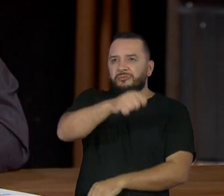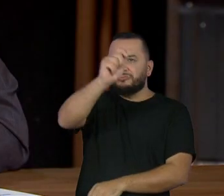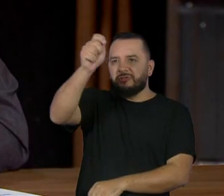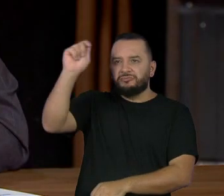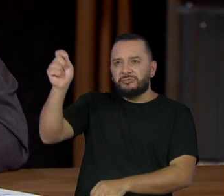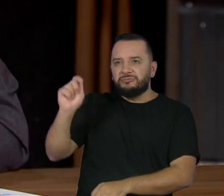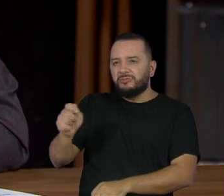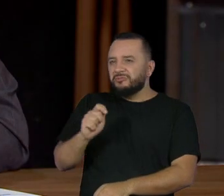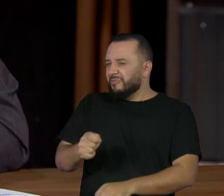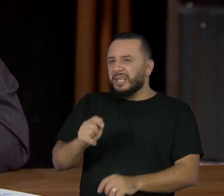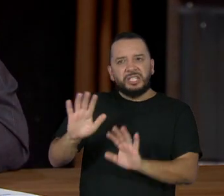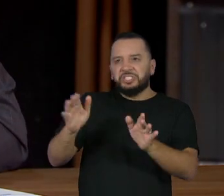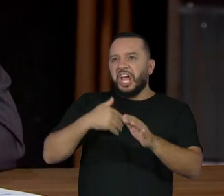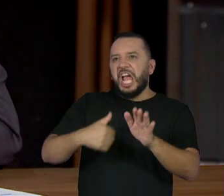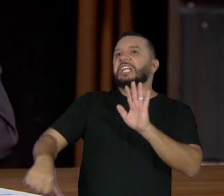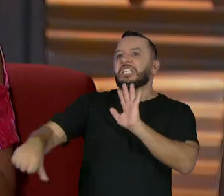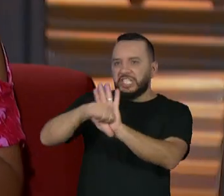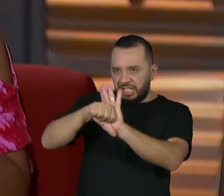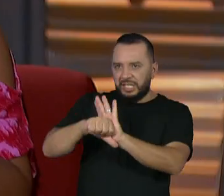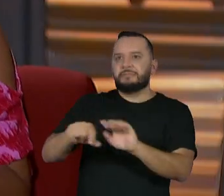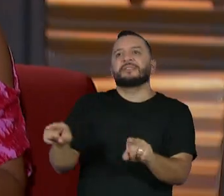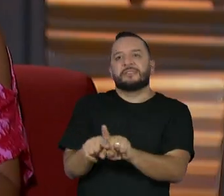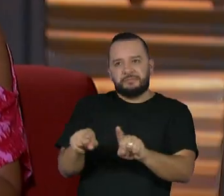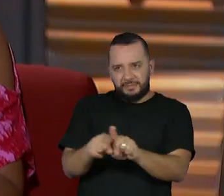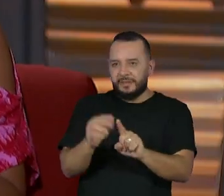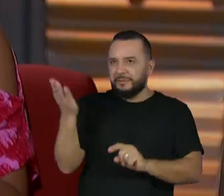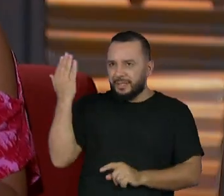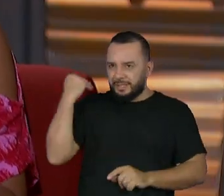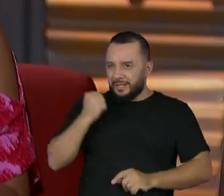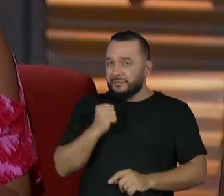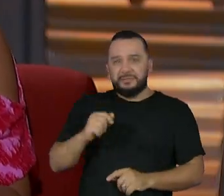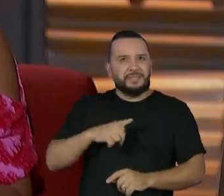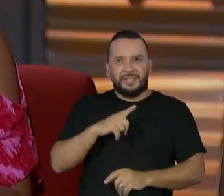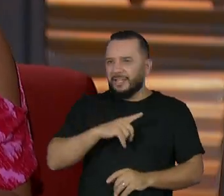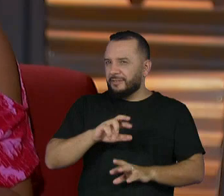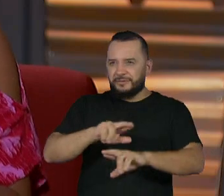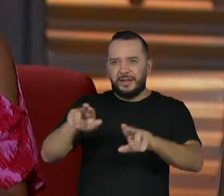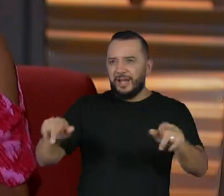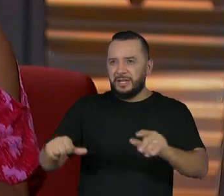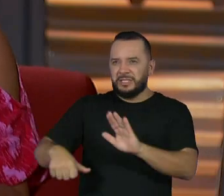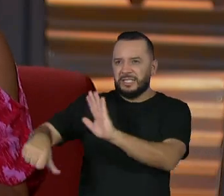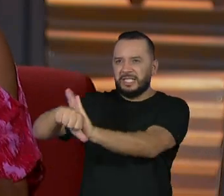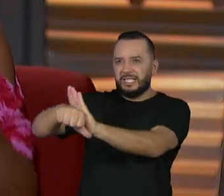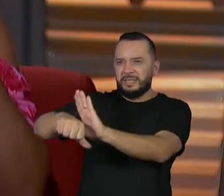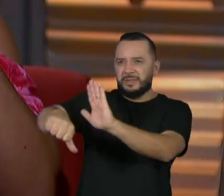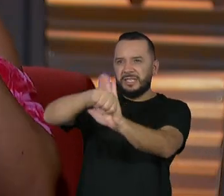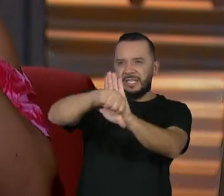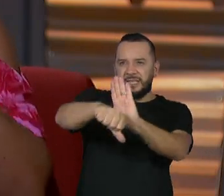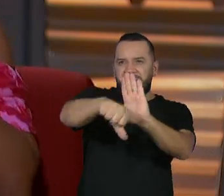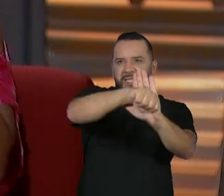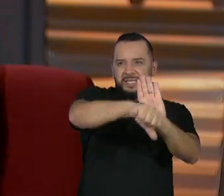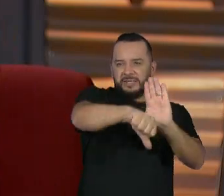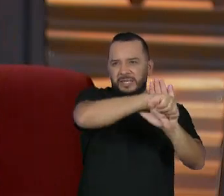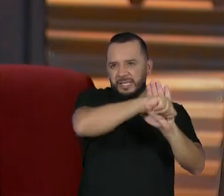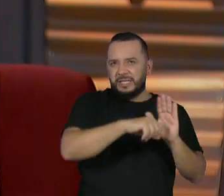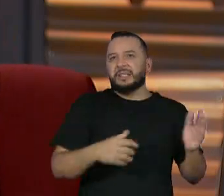religiões afro-brasileiras na época. Né? Então, foram um conjunto de tipos penais que foram construídos